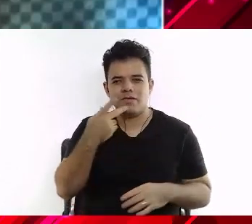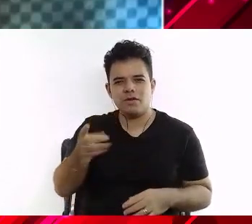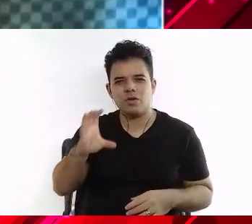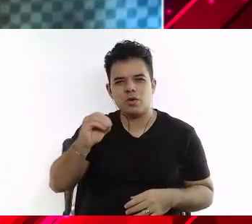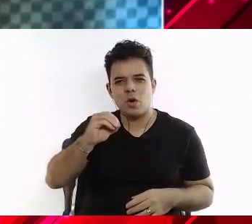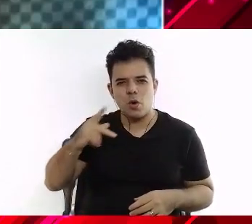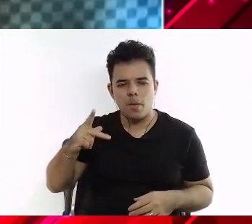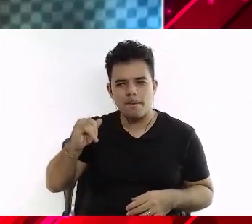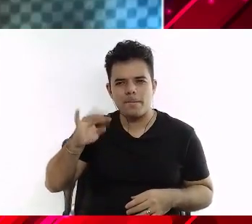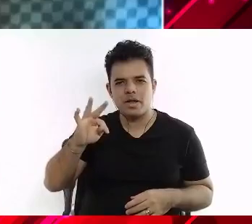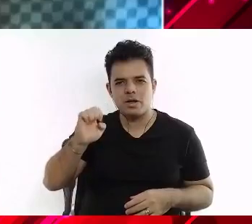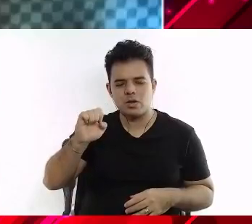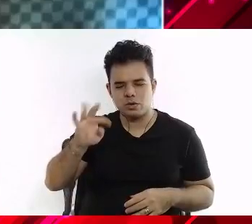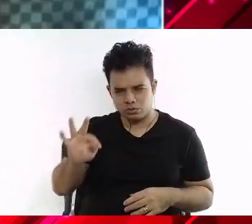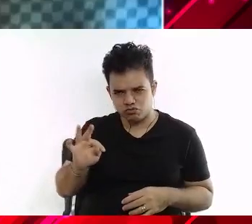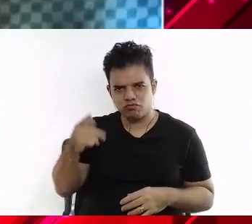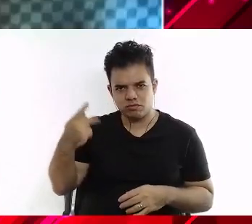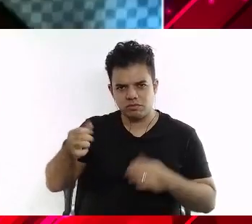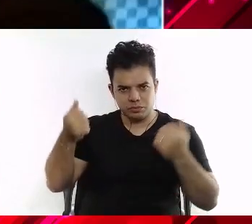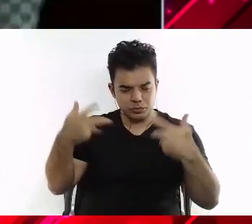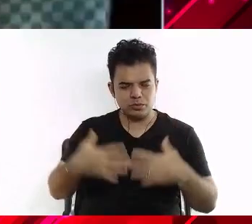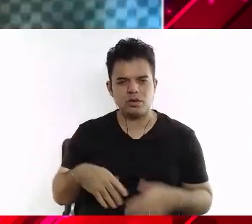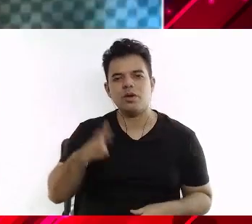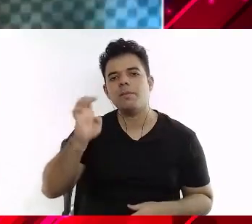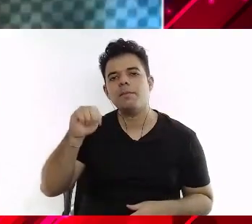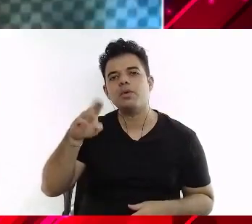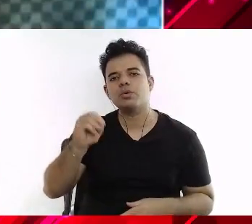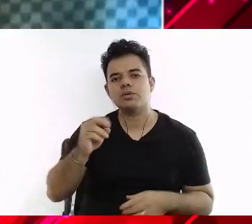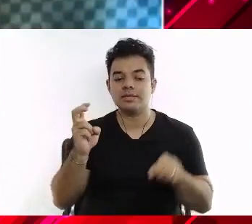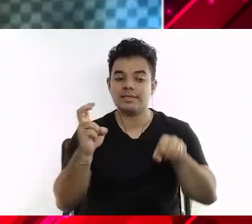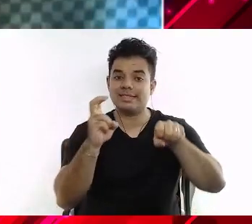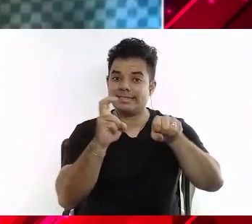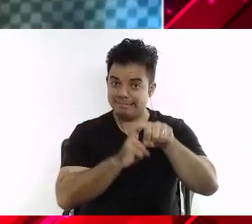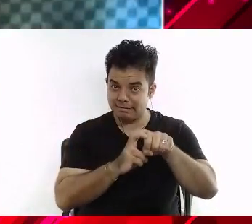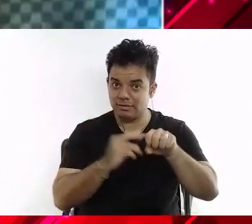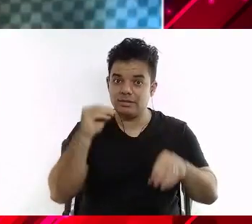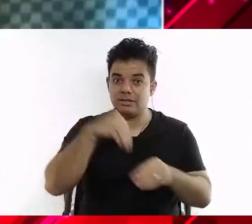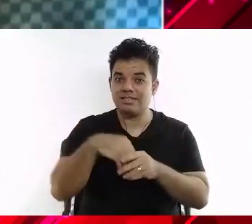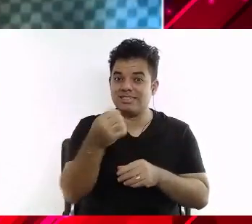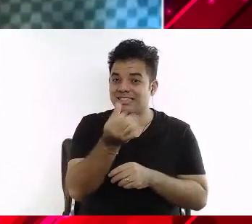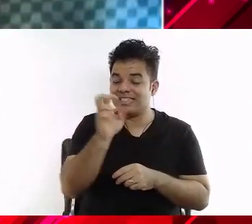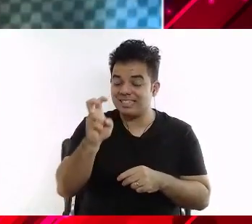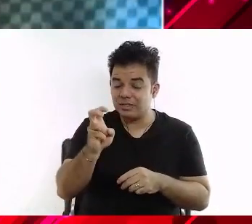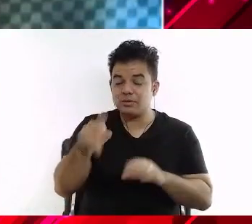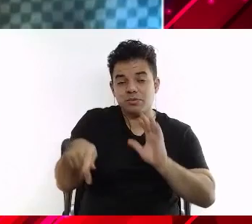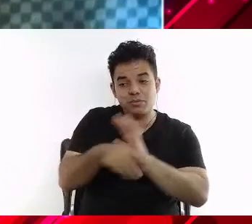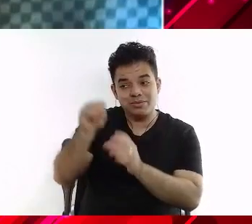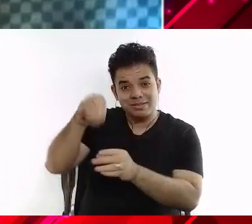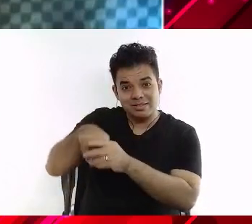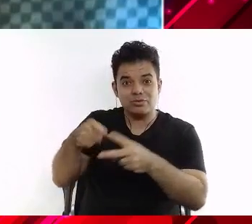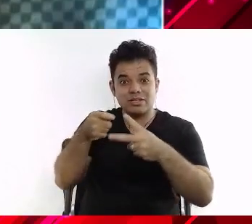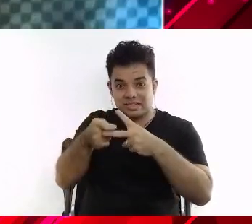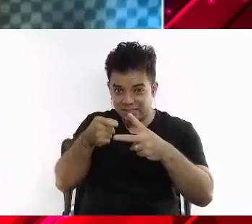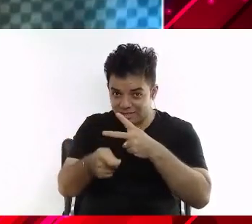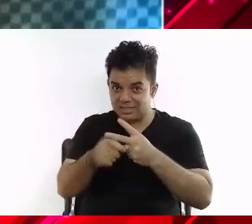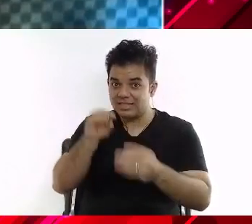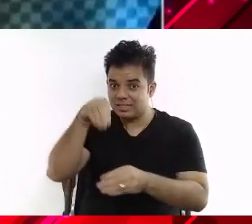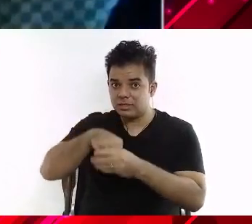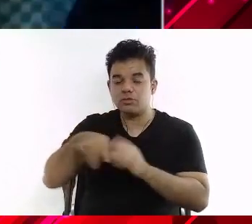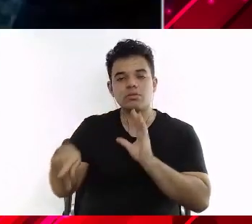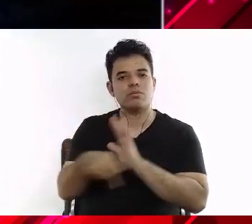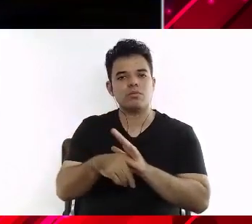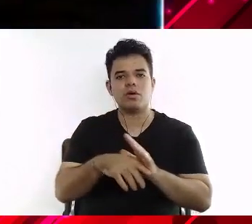Bruno sabe dessa história. Em GitHub, 65% do código em Java depositado no GitHub foi escrito por